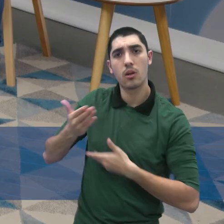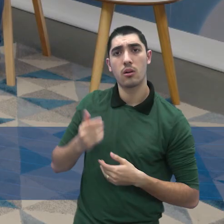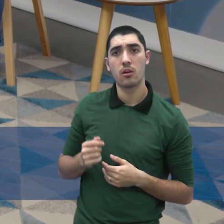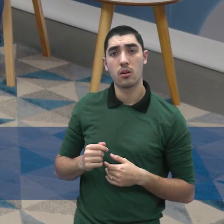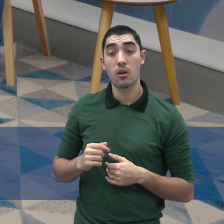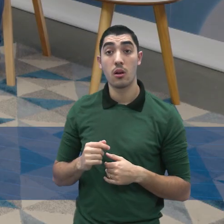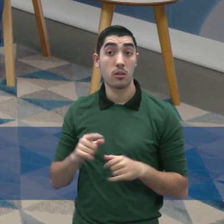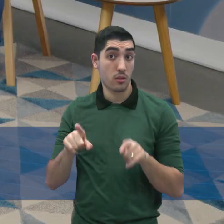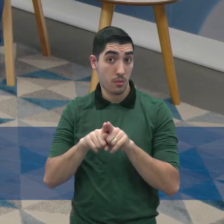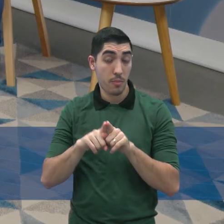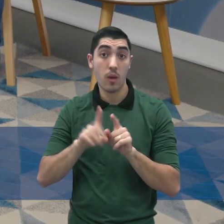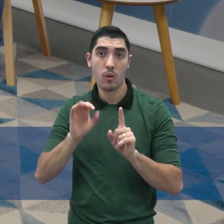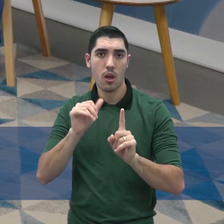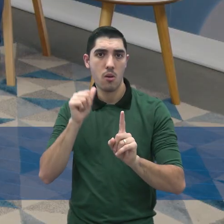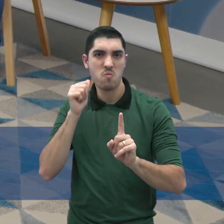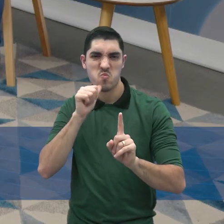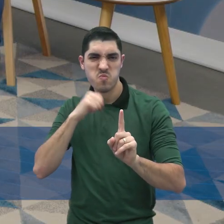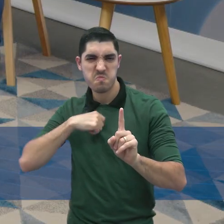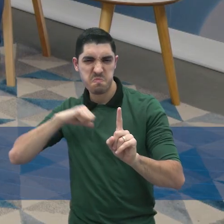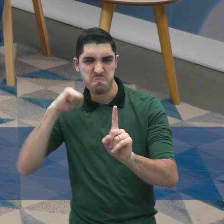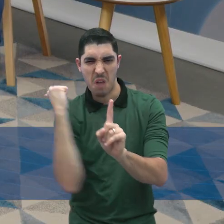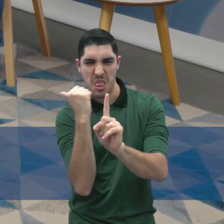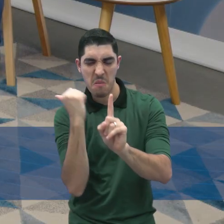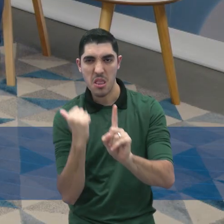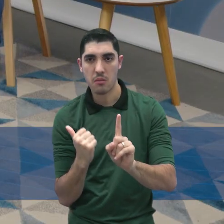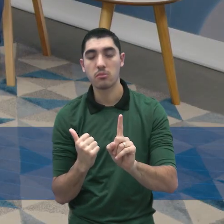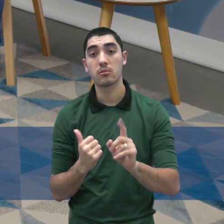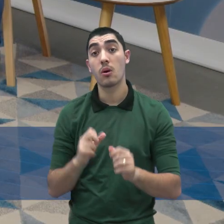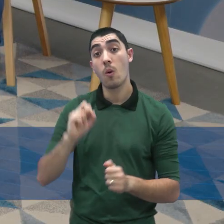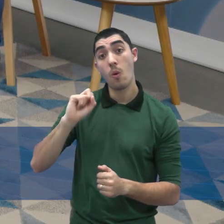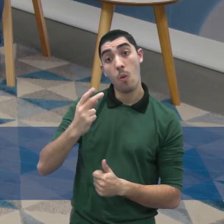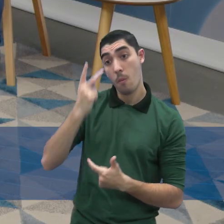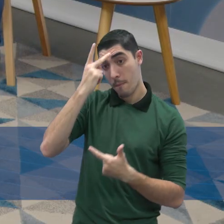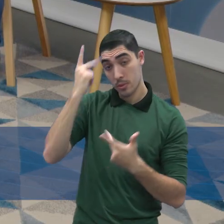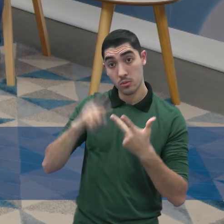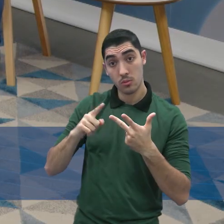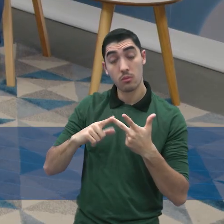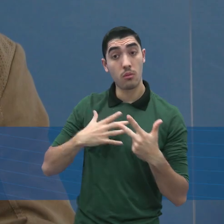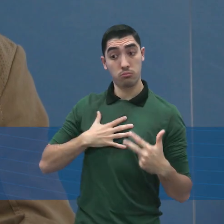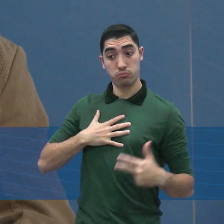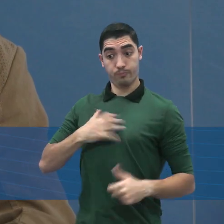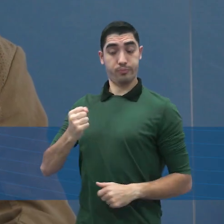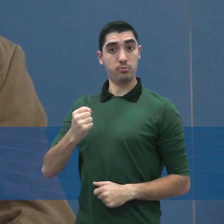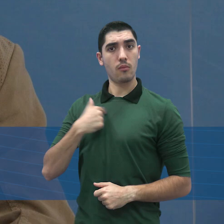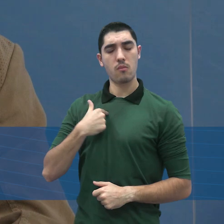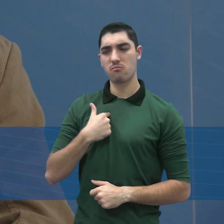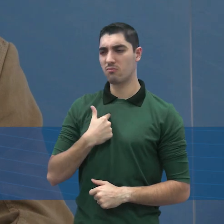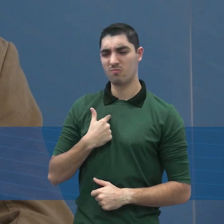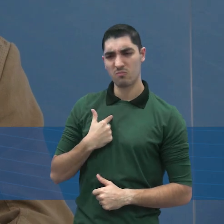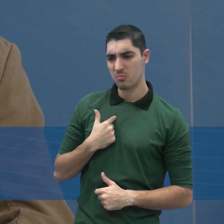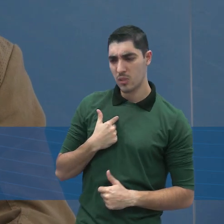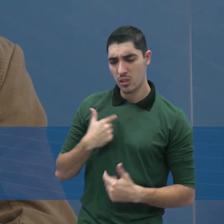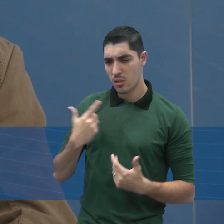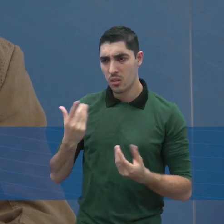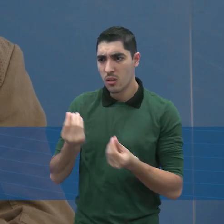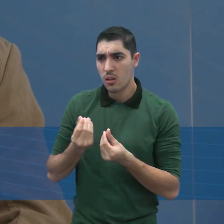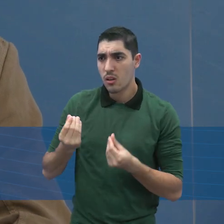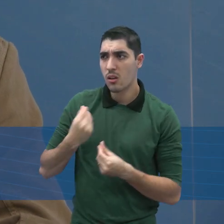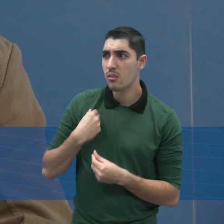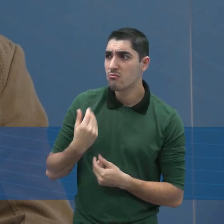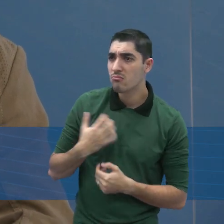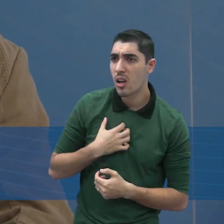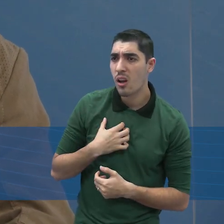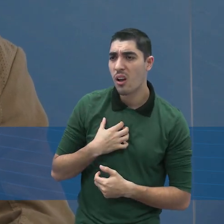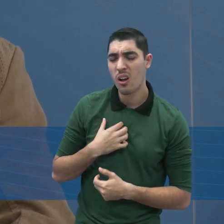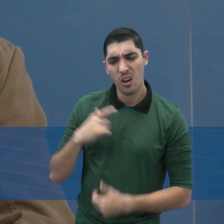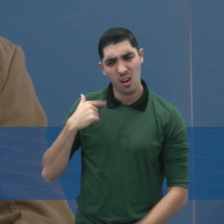de feminicídio, então acaba acontecendo bastante, ou de suicídio em alguns pontos, quando perde essa questão amorosa e acha que não